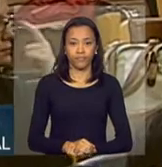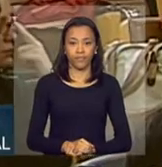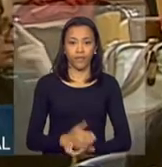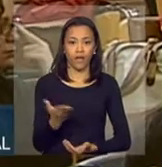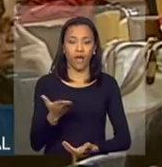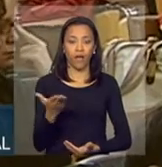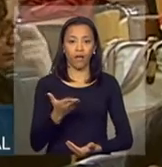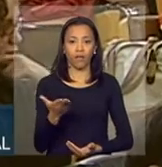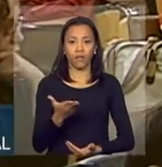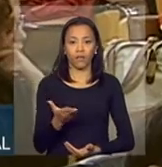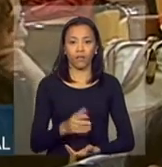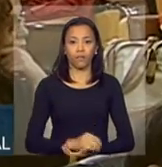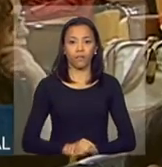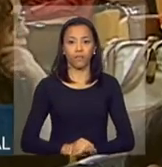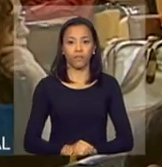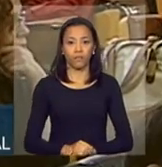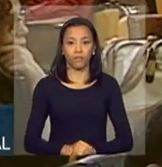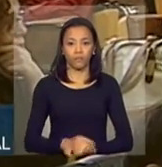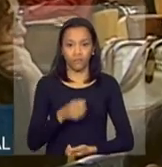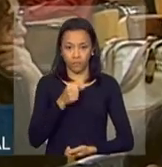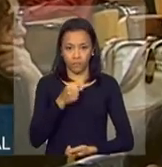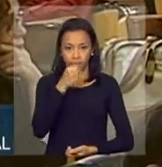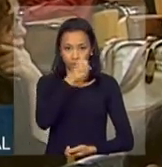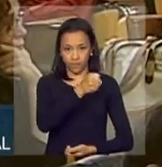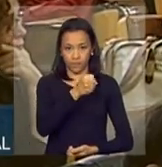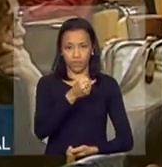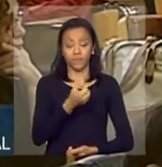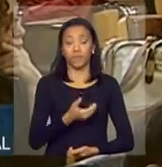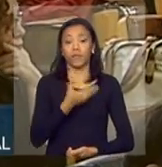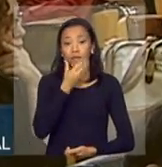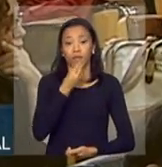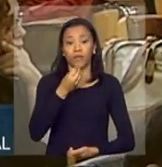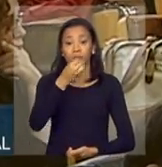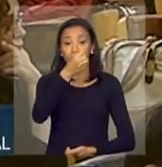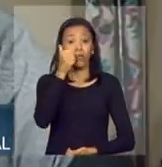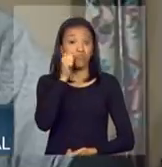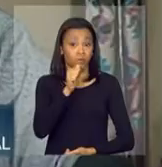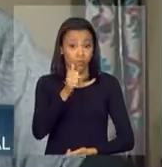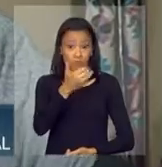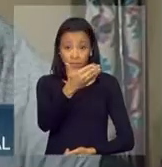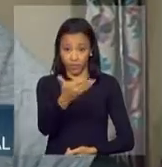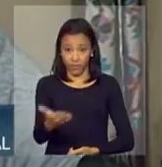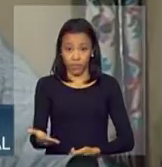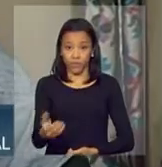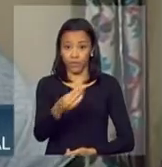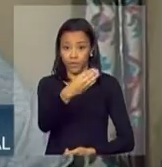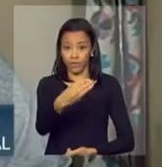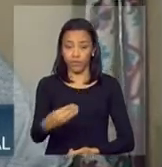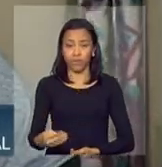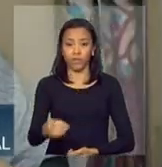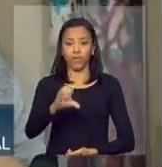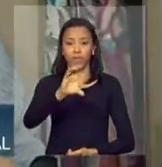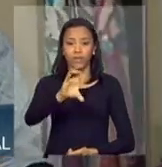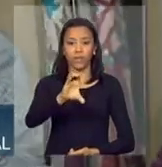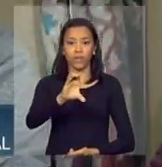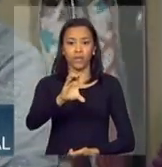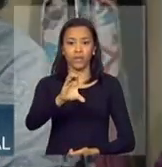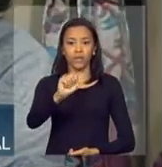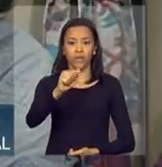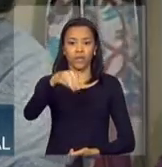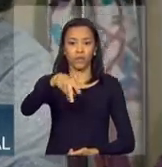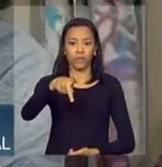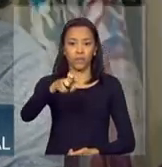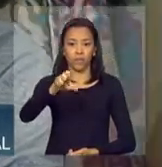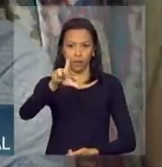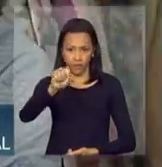Passo a palavra para a ministra Tereza Campelo, que é também da coordenação da